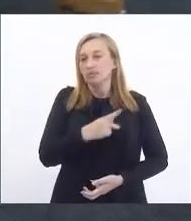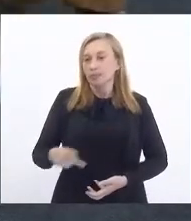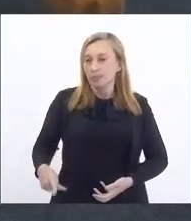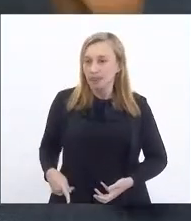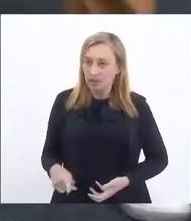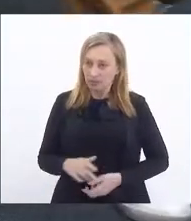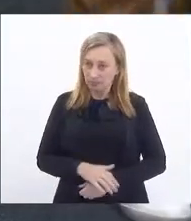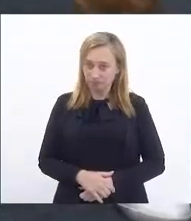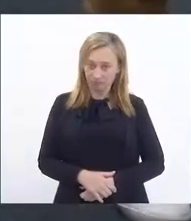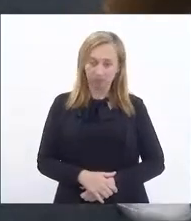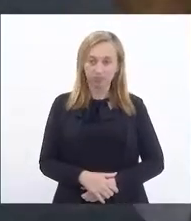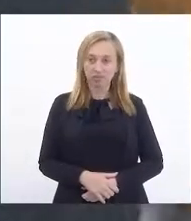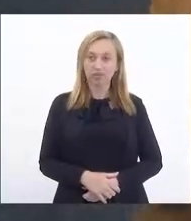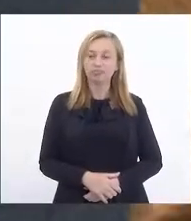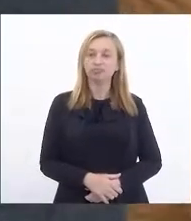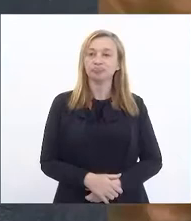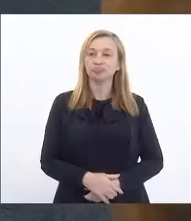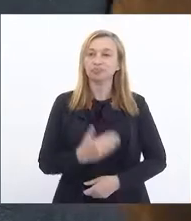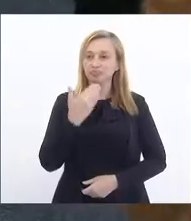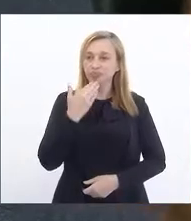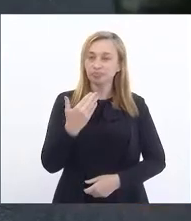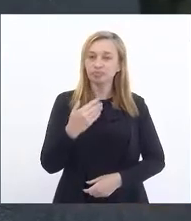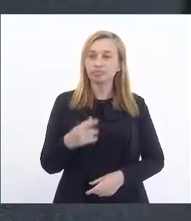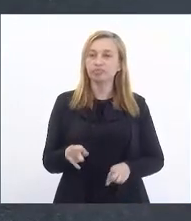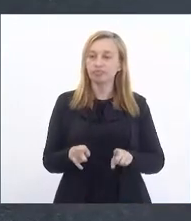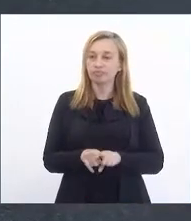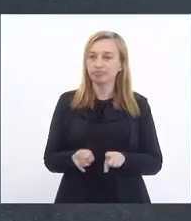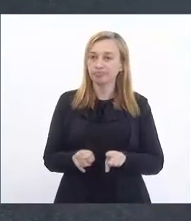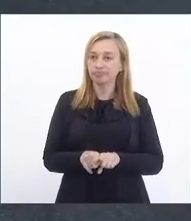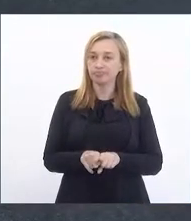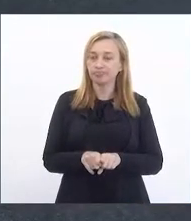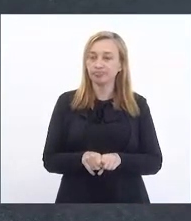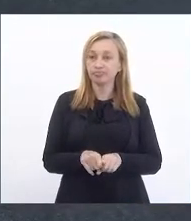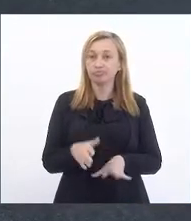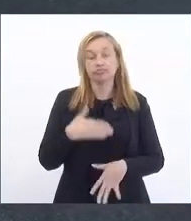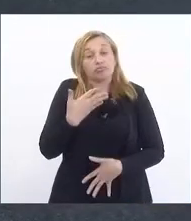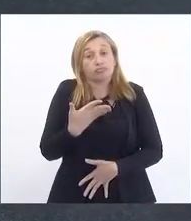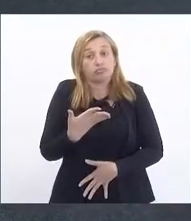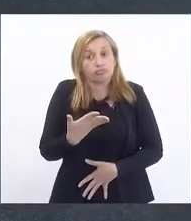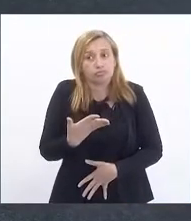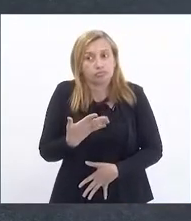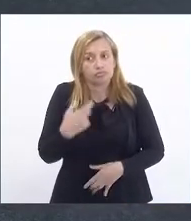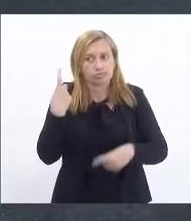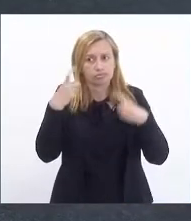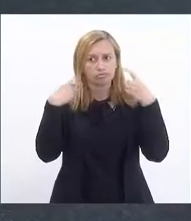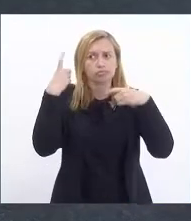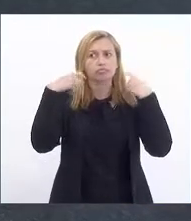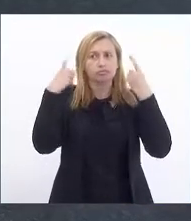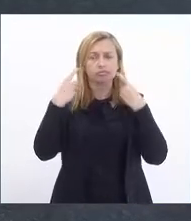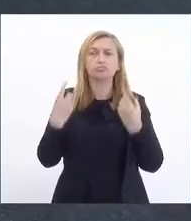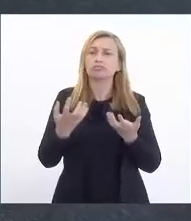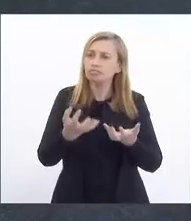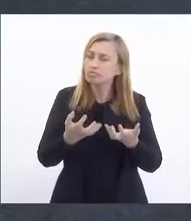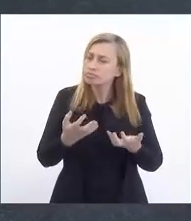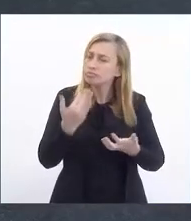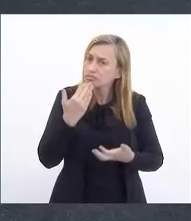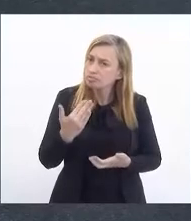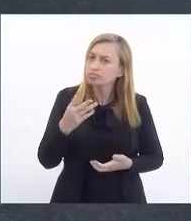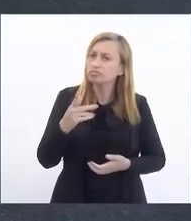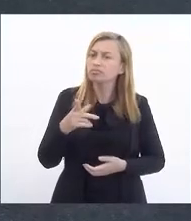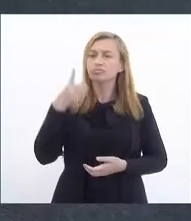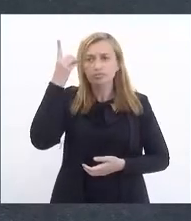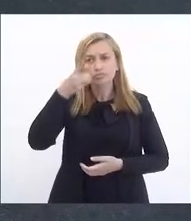fazer aqui essa manifestação e quero externar aqui a minha surpresa e a minha preocupação e eu rogo sabe